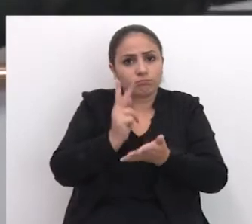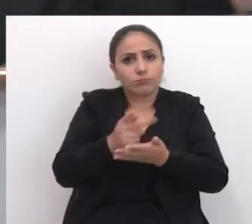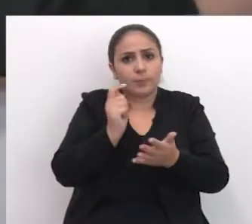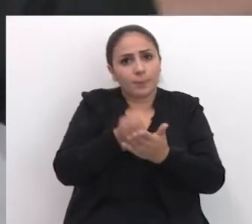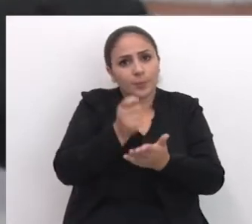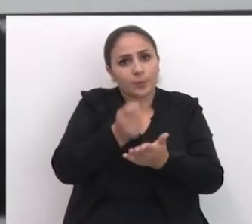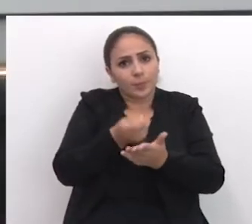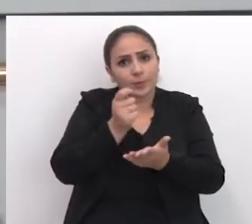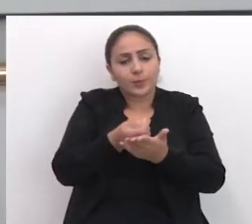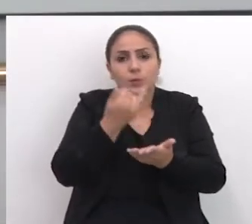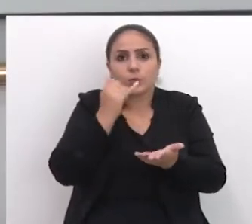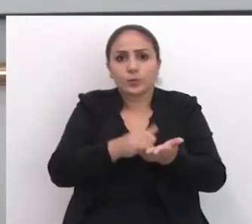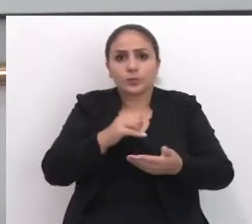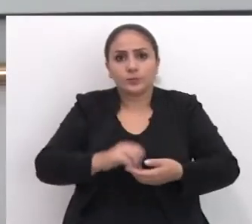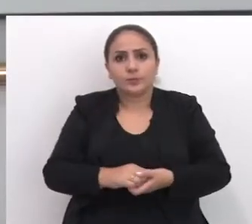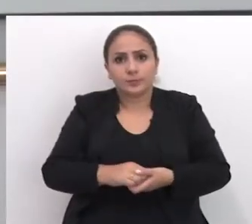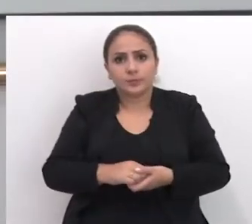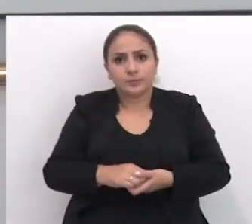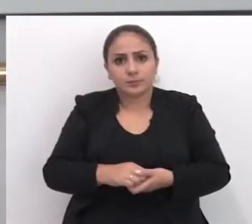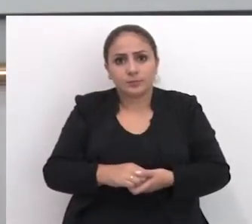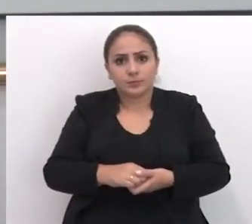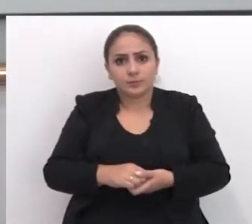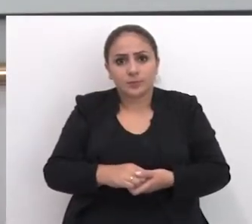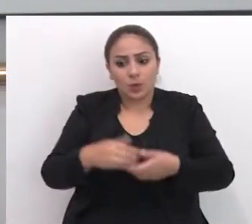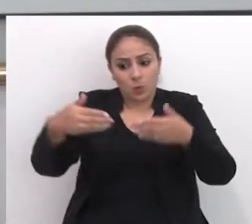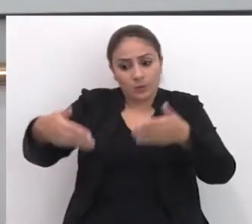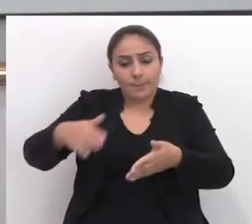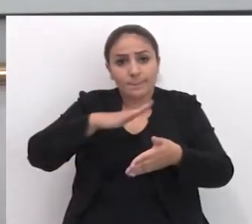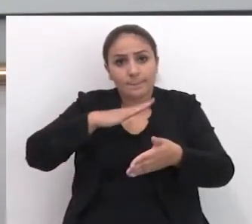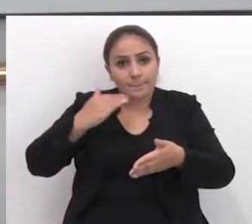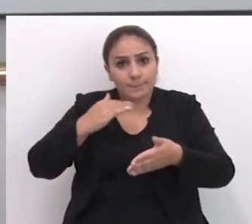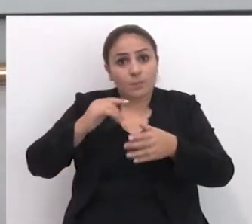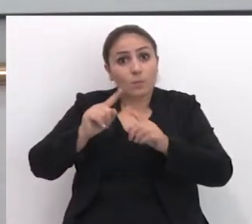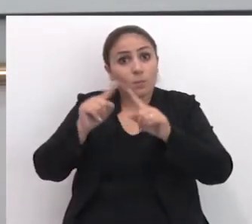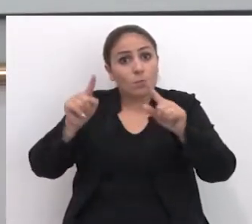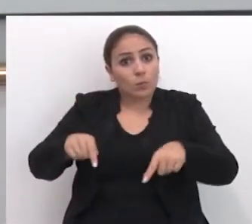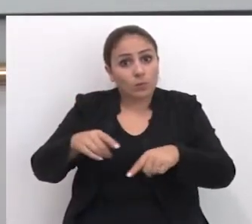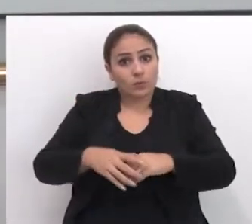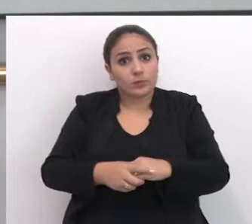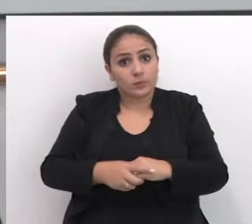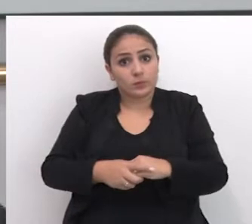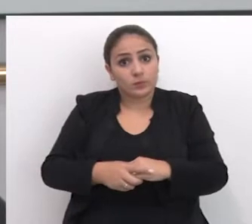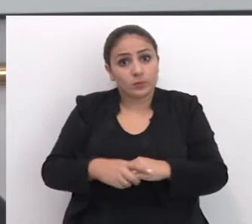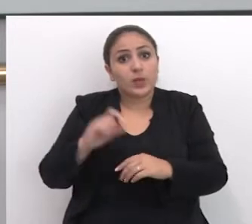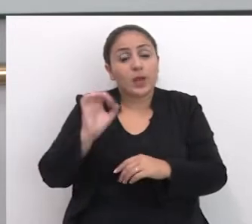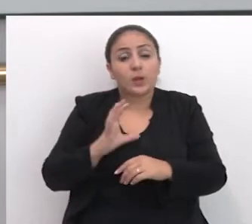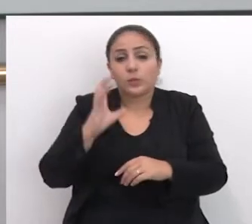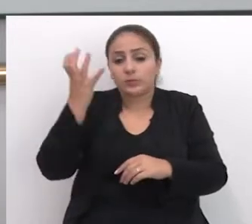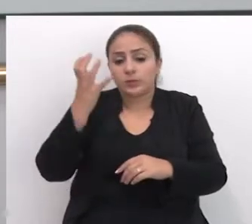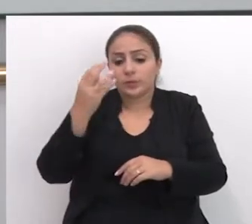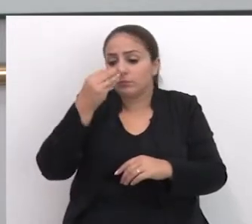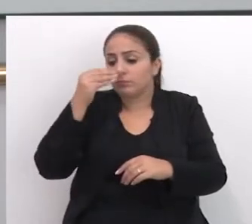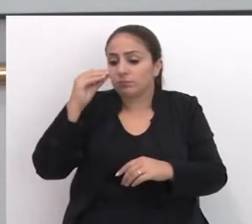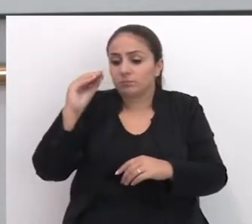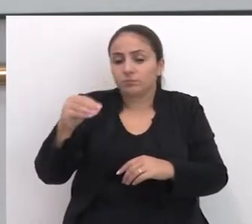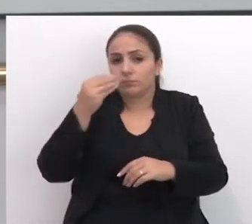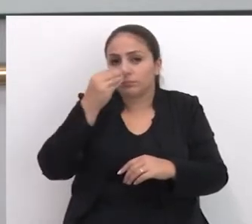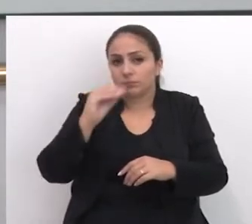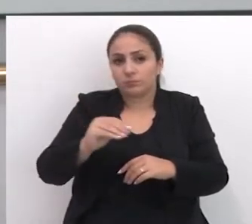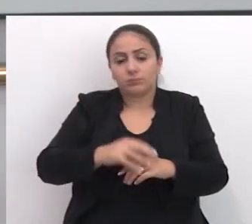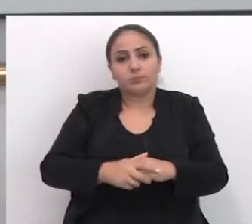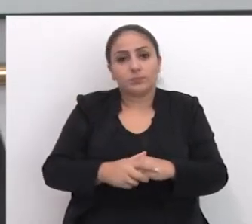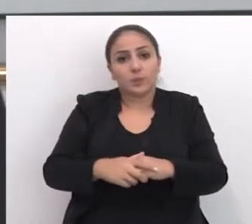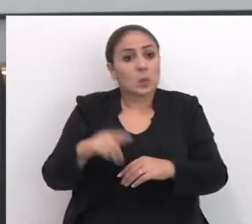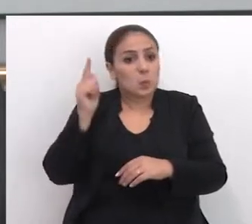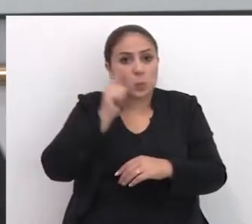continuam pagando o imposto para o cemitério público. E esse cemitério público está acontecendo um grande descaso, que